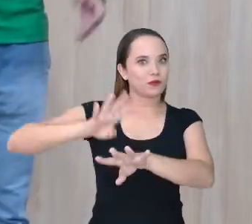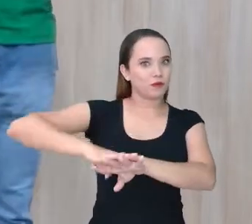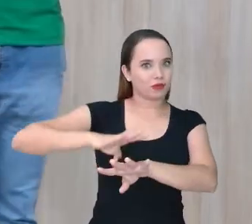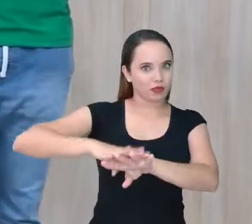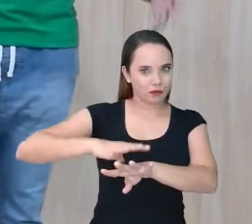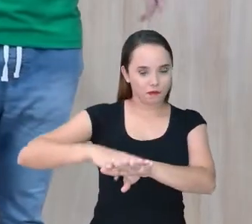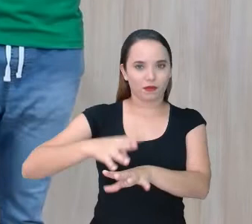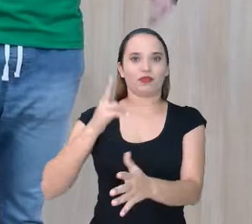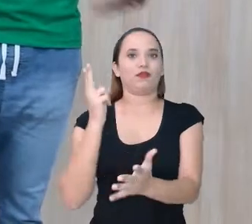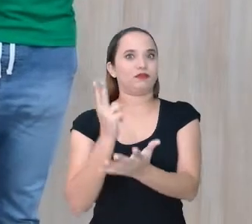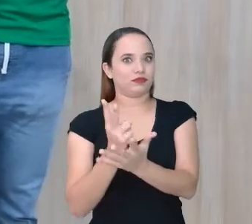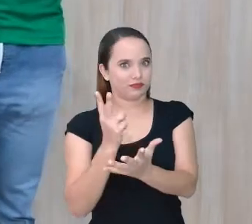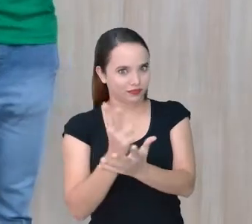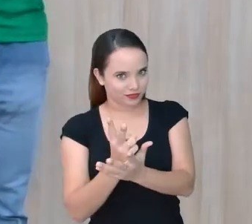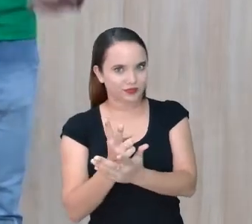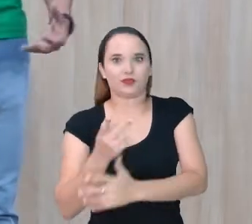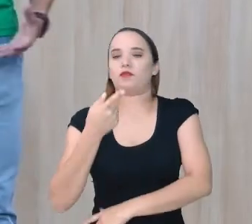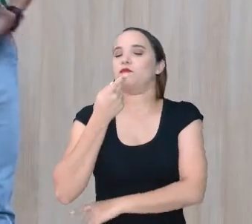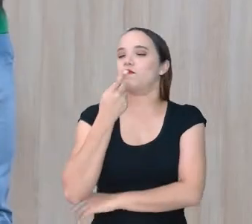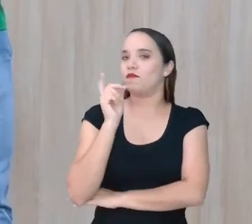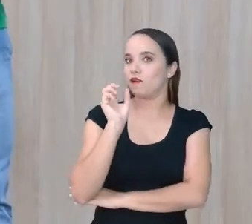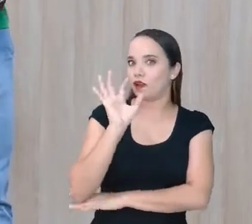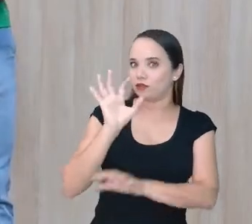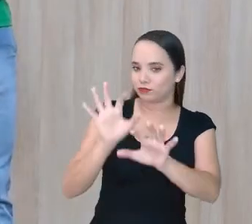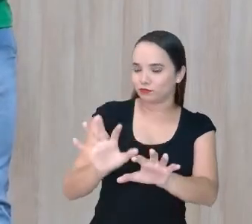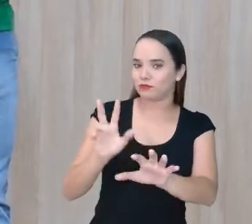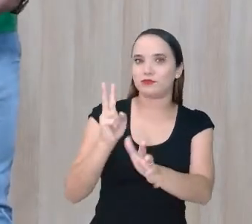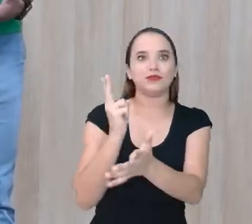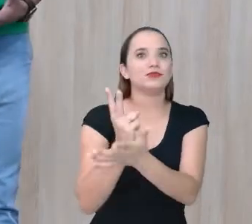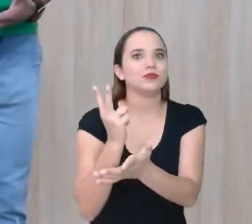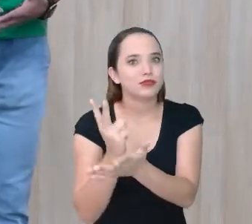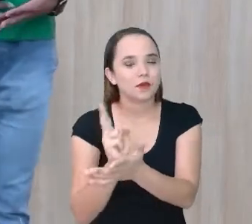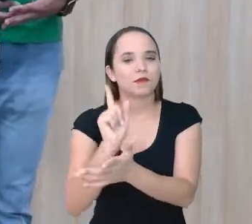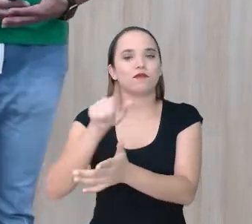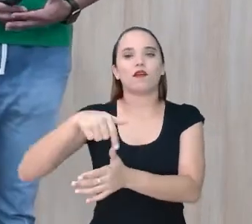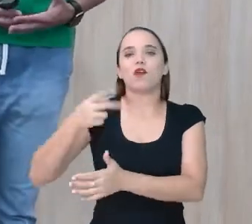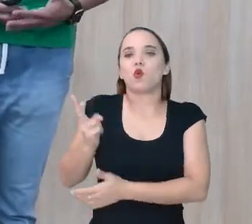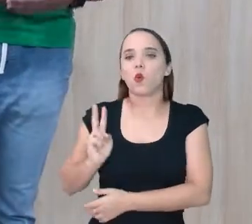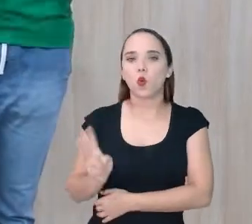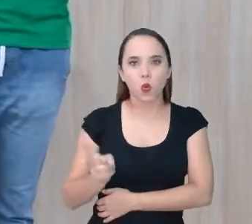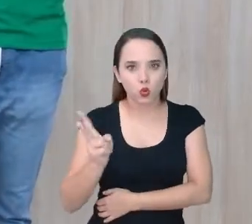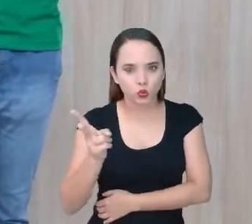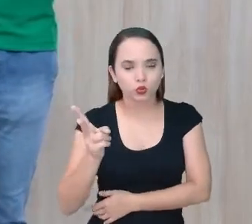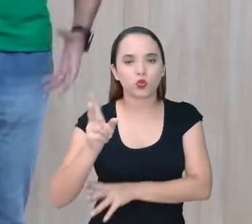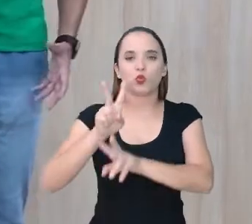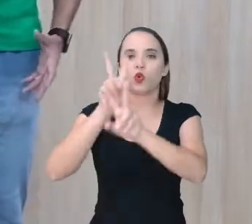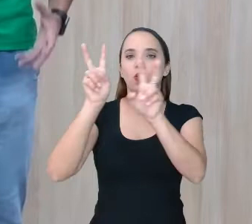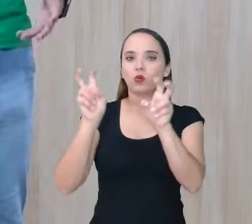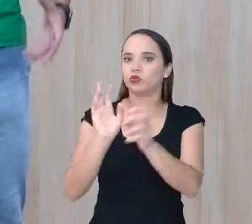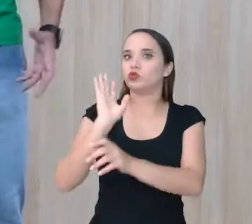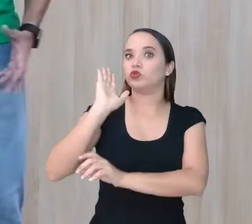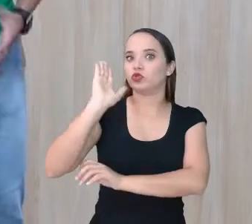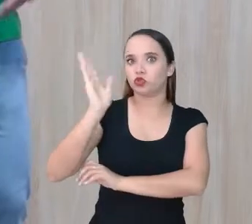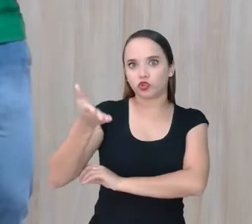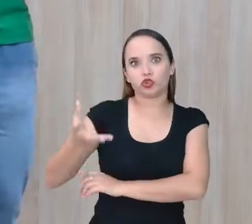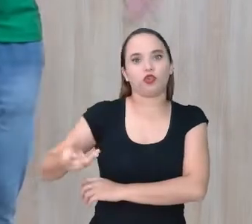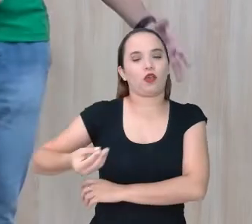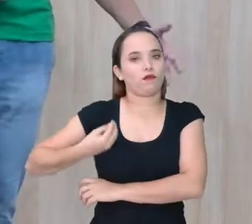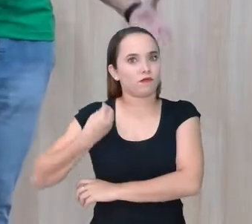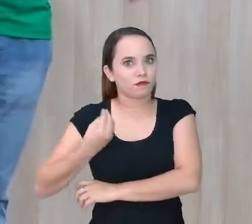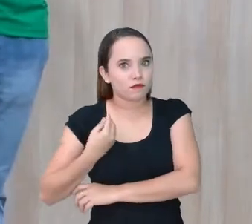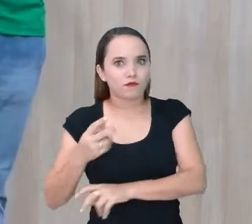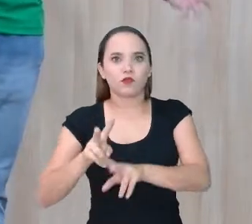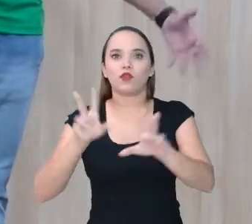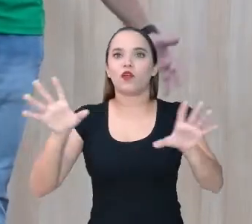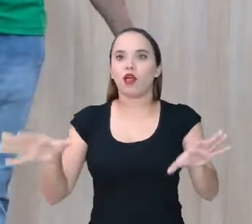matemática, sempre, né, eu sempre falo isso, a gente vai dar aqui continuidade ao que estávamos vivenciando aí em relação